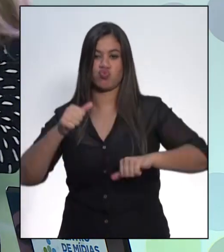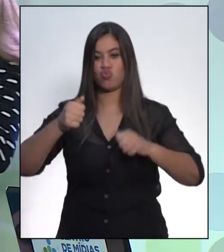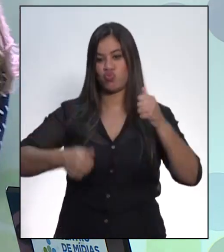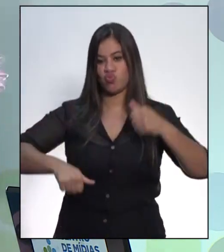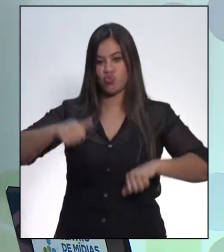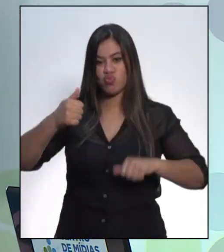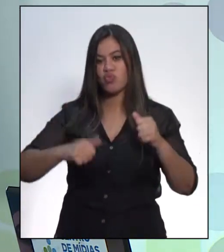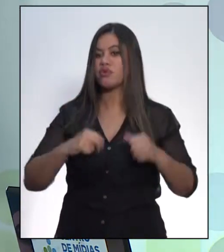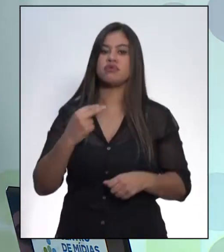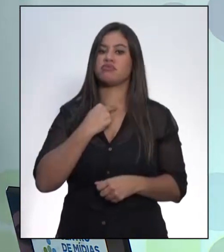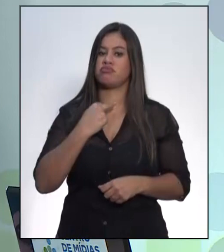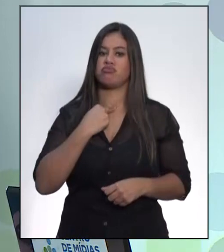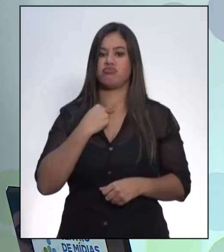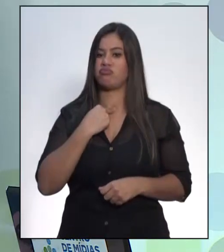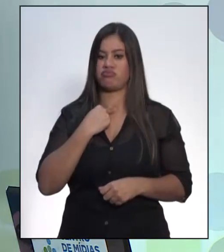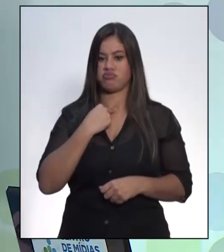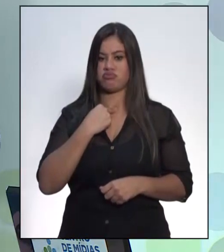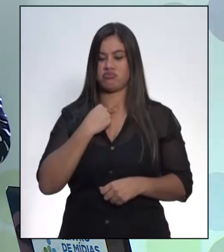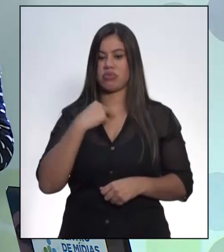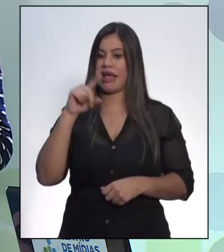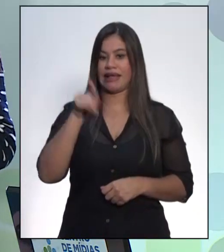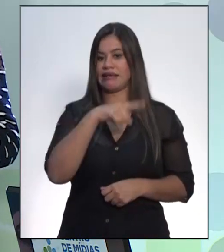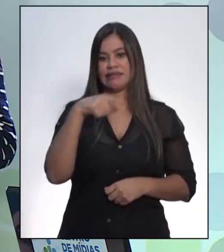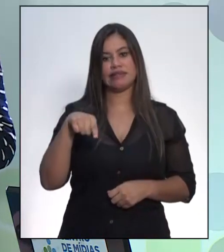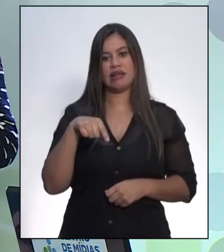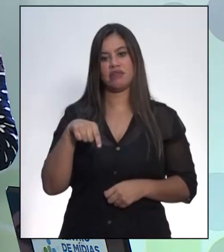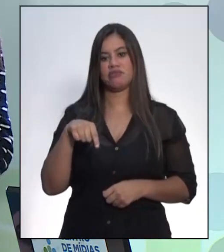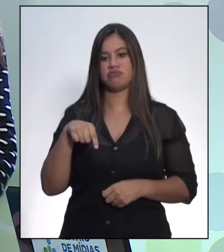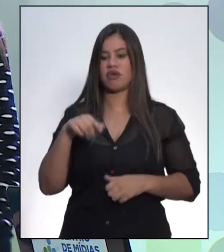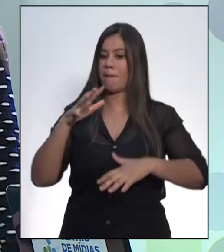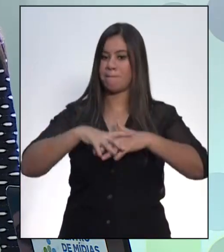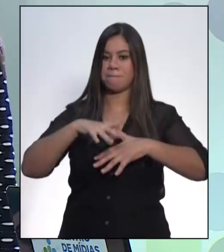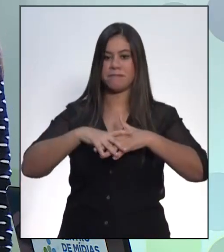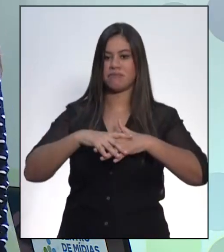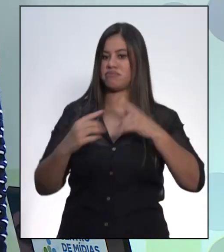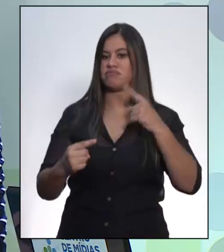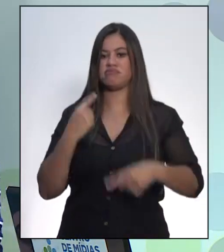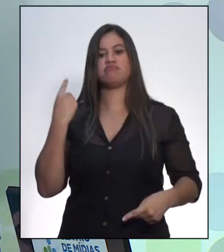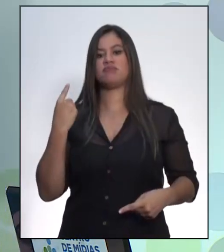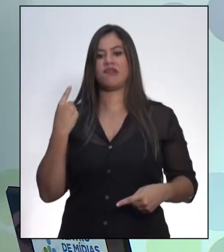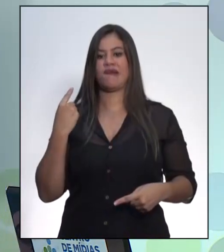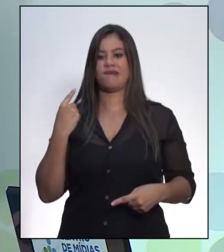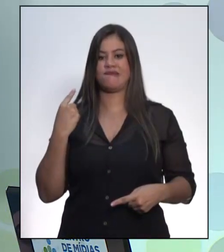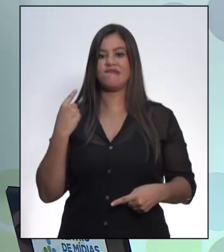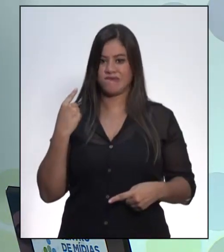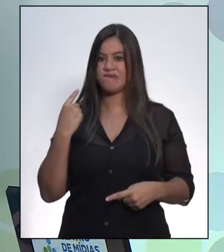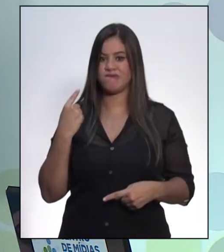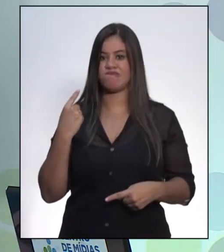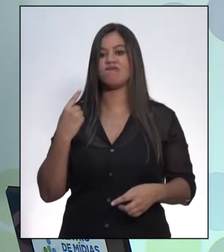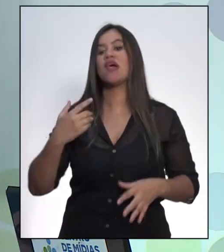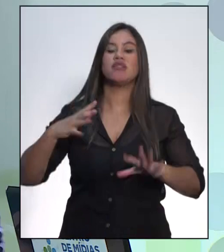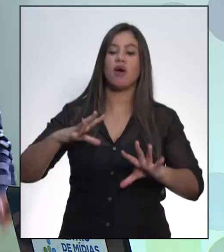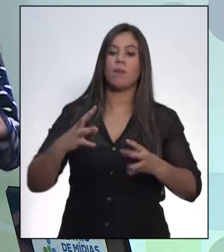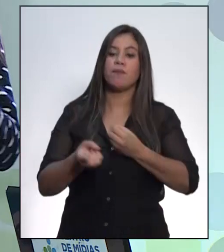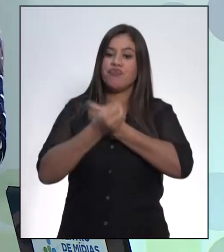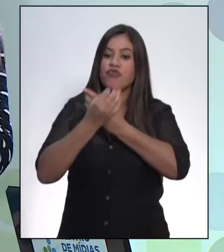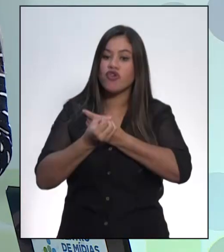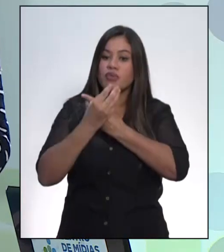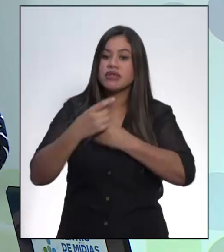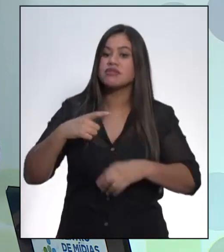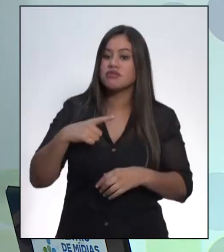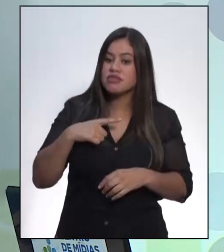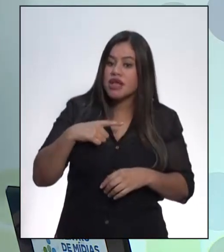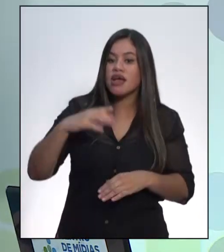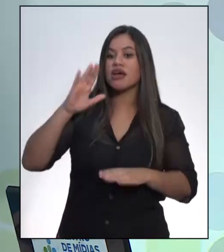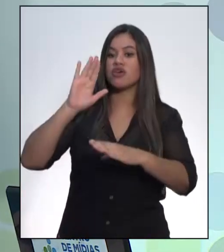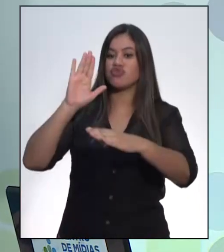sólido ou alguém líquido, cancela que não participa. Eu acredito que com essas informações vocês vão conseguir resolver esse